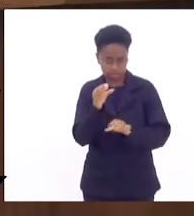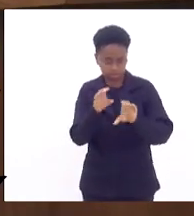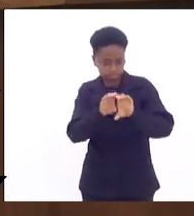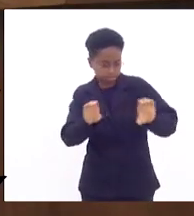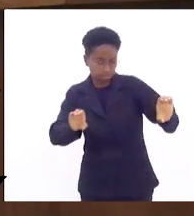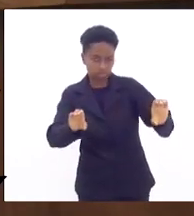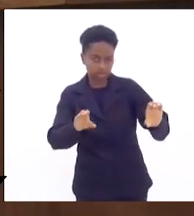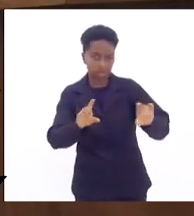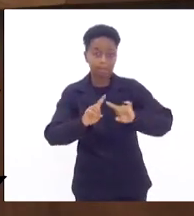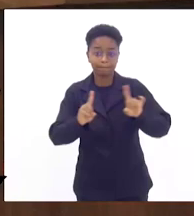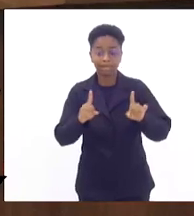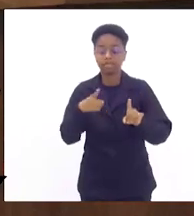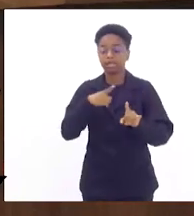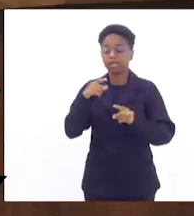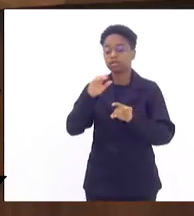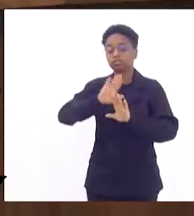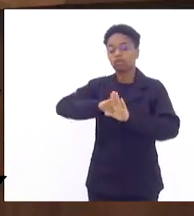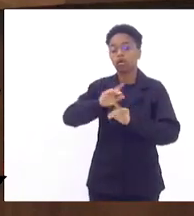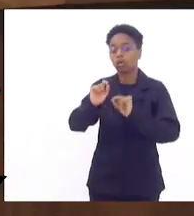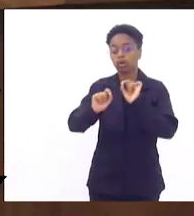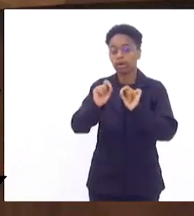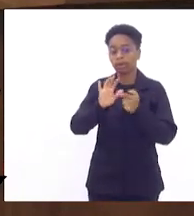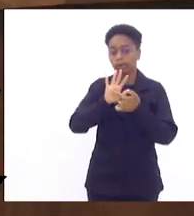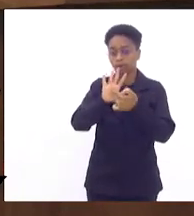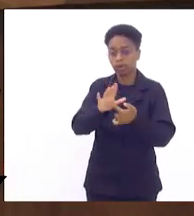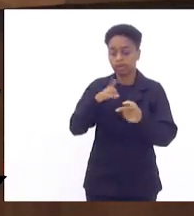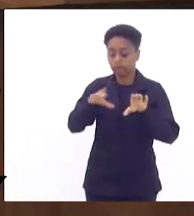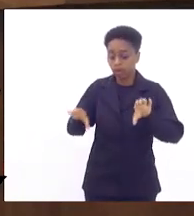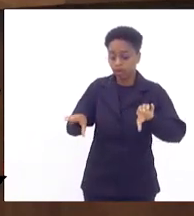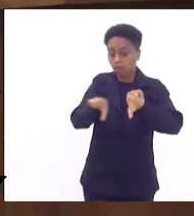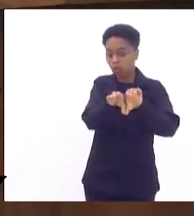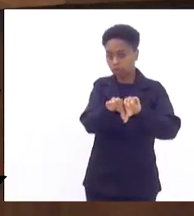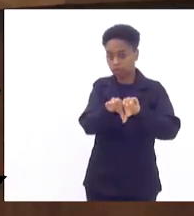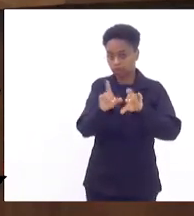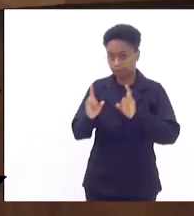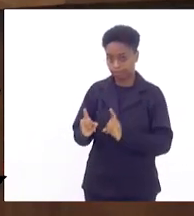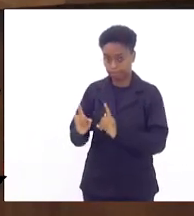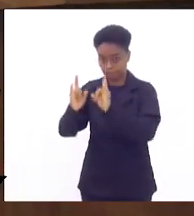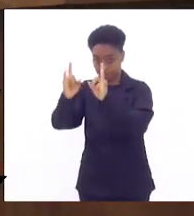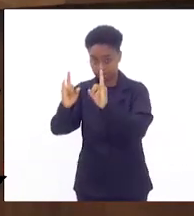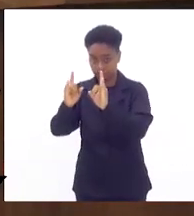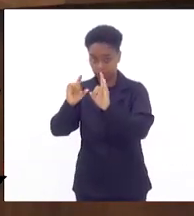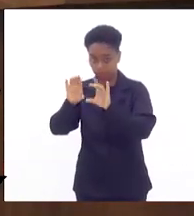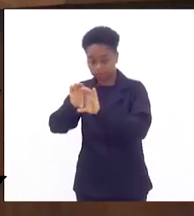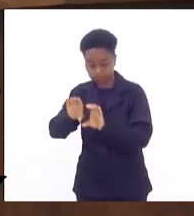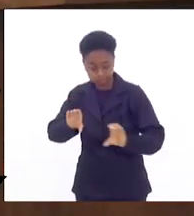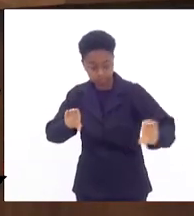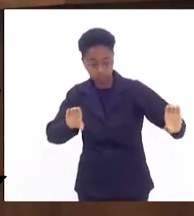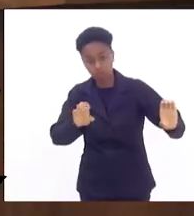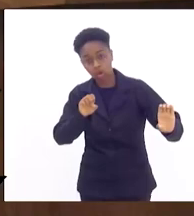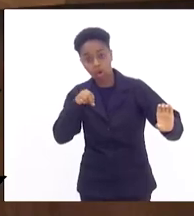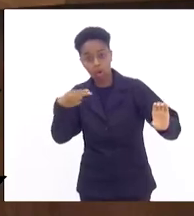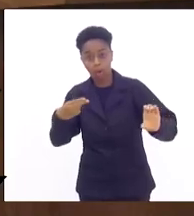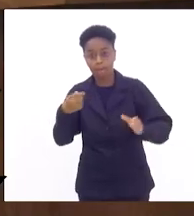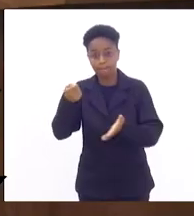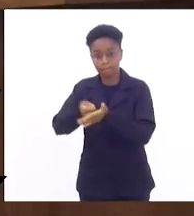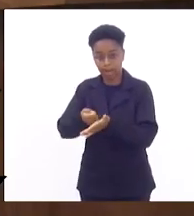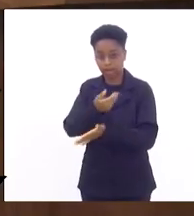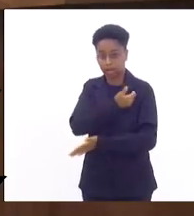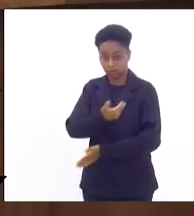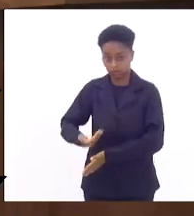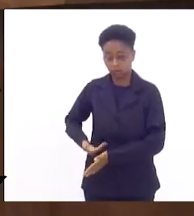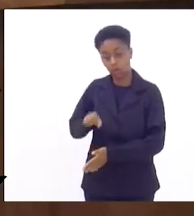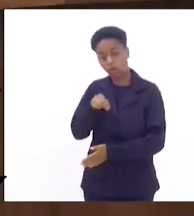e o PSAN contemplam? Está aqui o senhor Claudino. Conexão predial na rede, ou custeada pelo poder público, ou